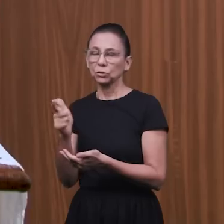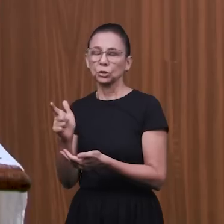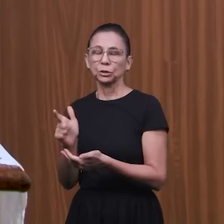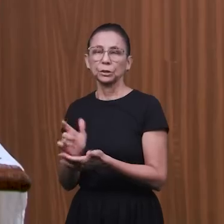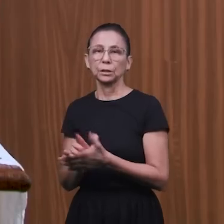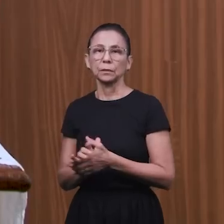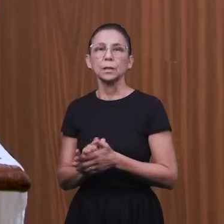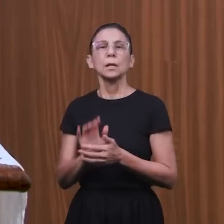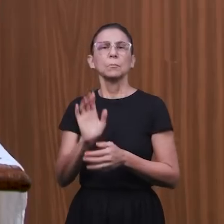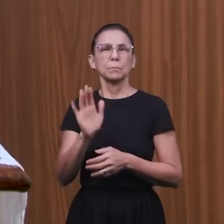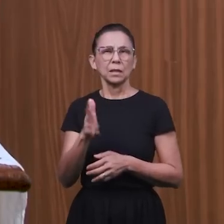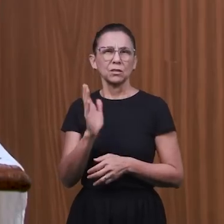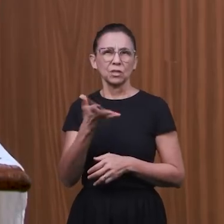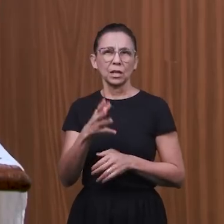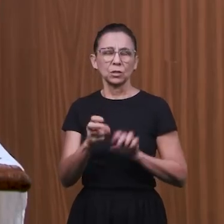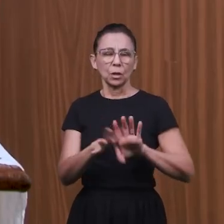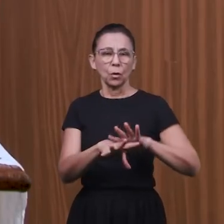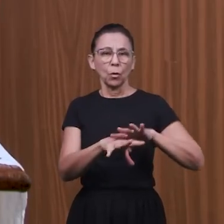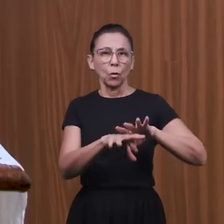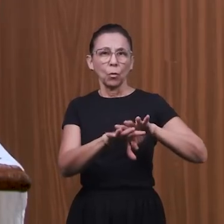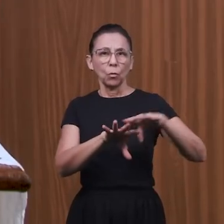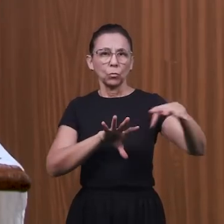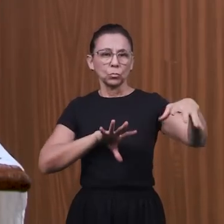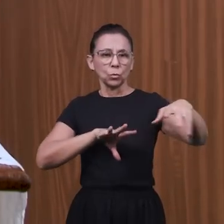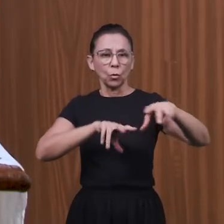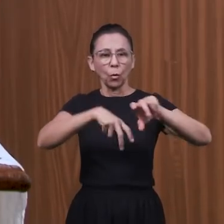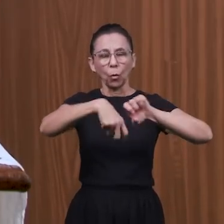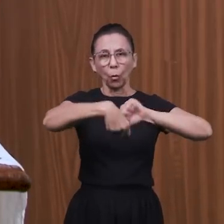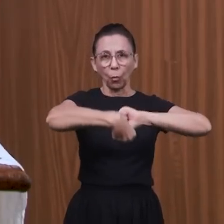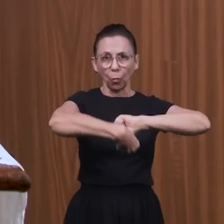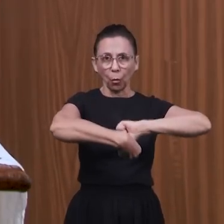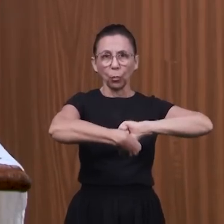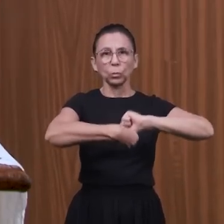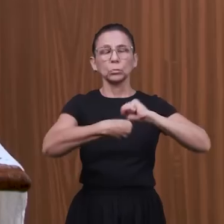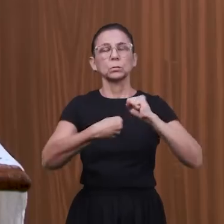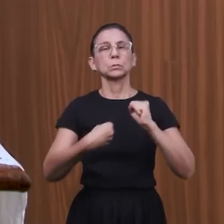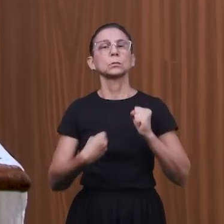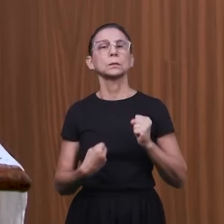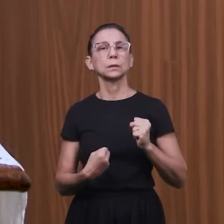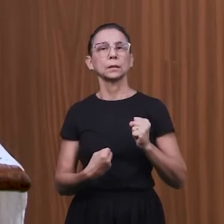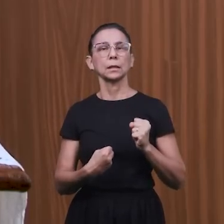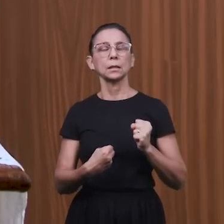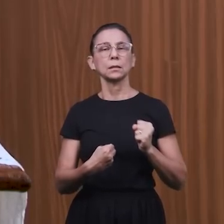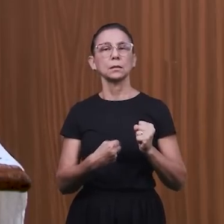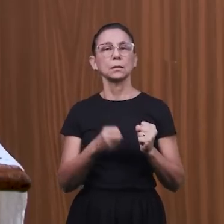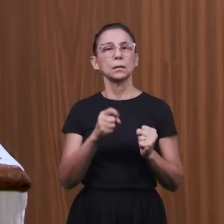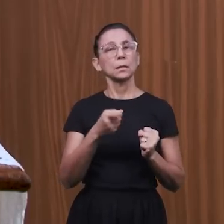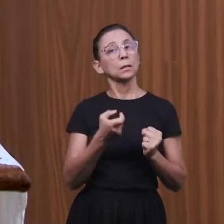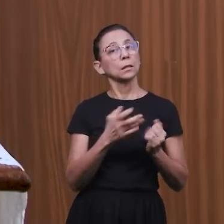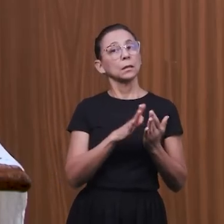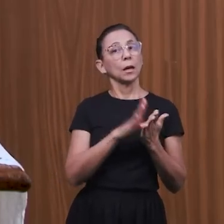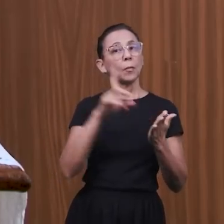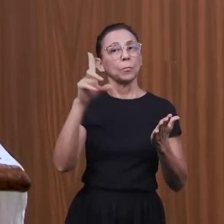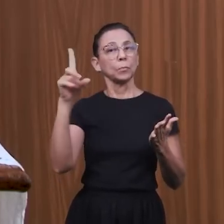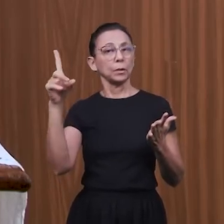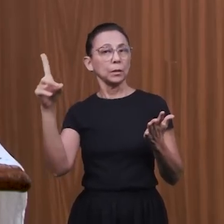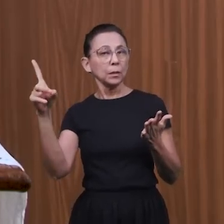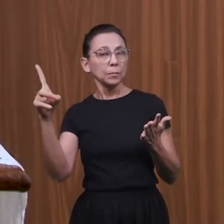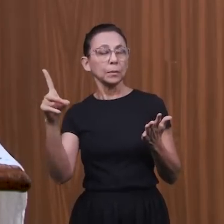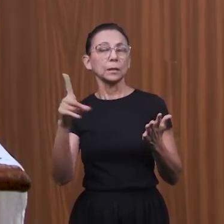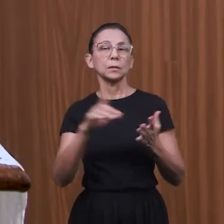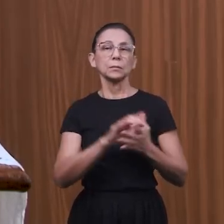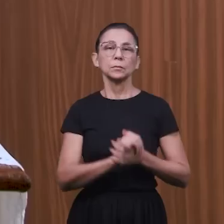tinham os rolos dos livros da lei, onde estavam o Pentateuco, o livro dos profetas, e eles se reuniam ali constantemente